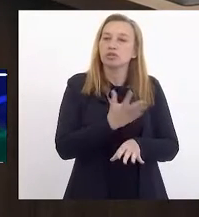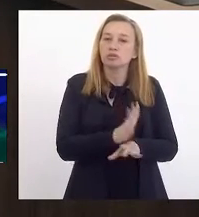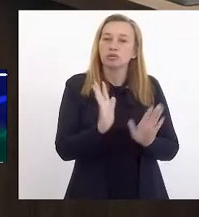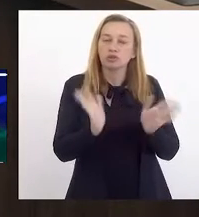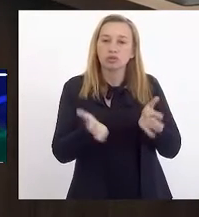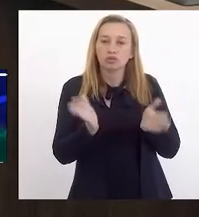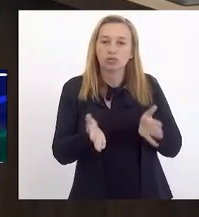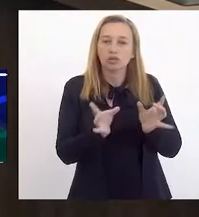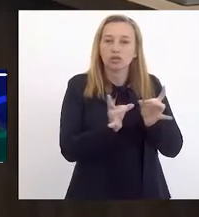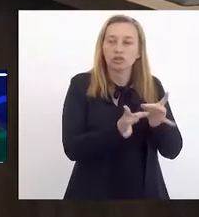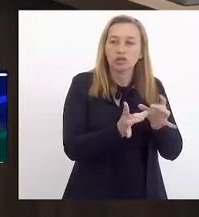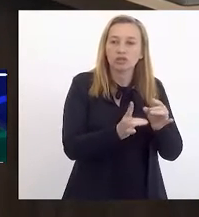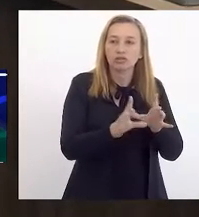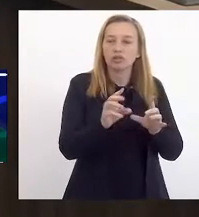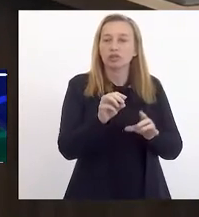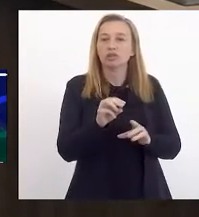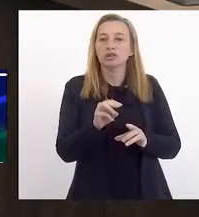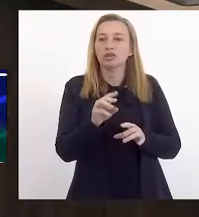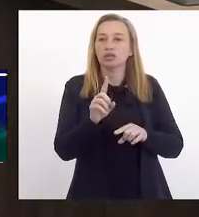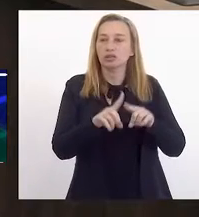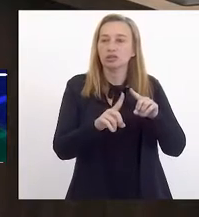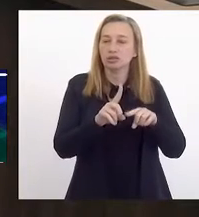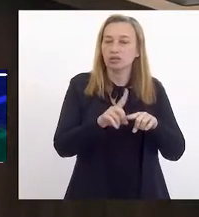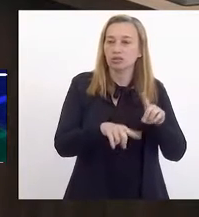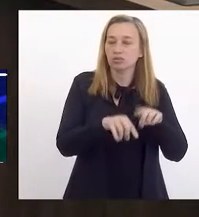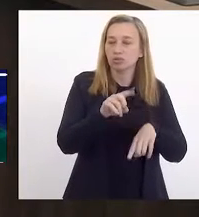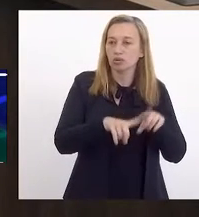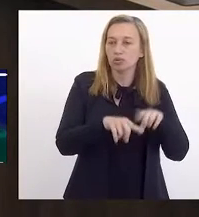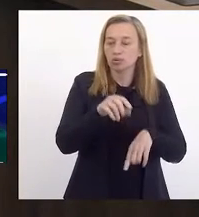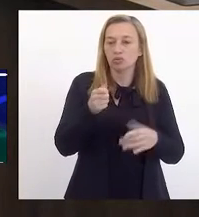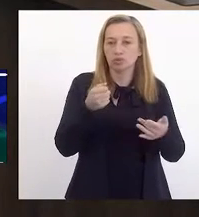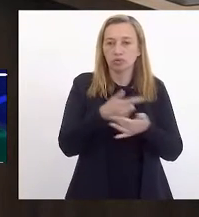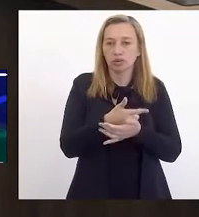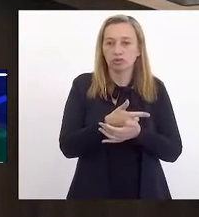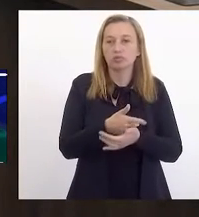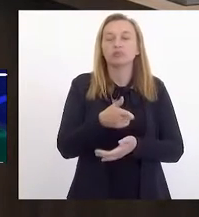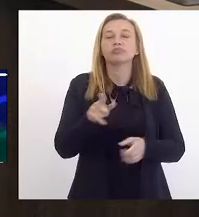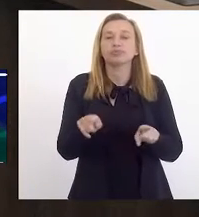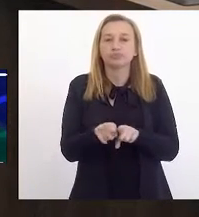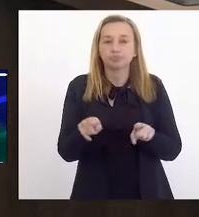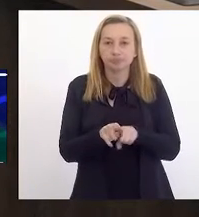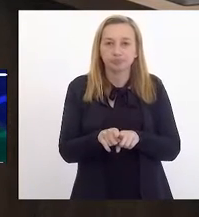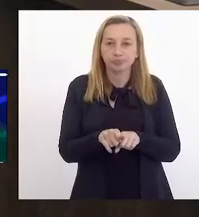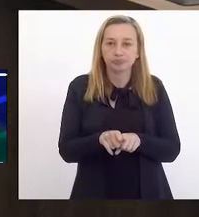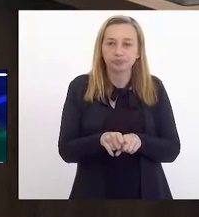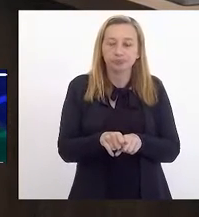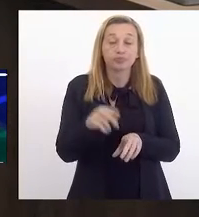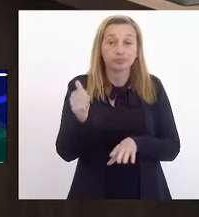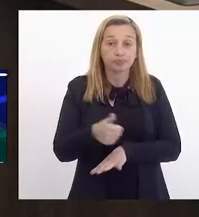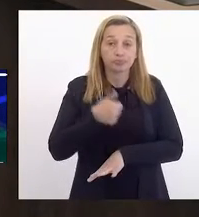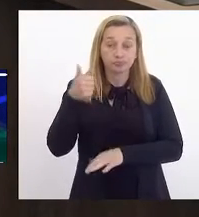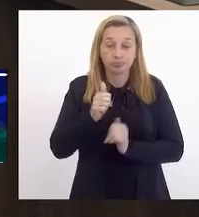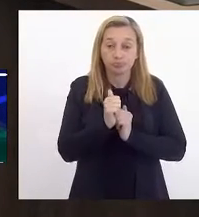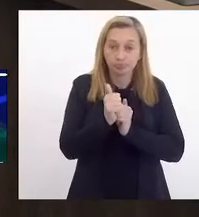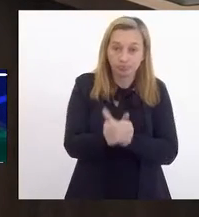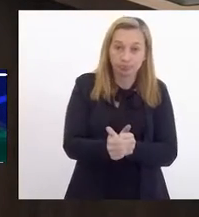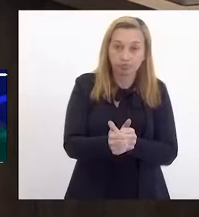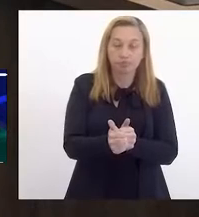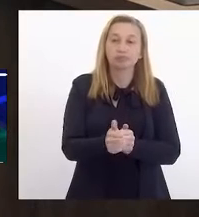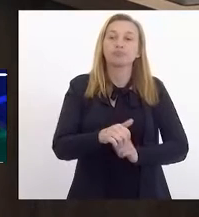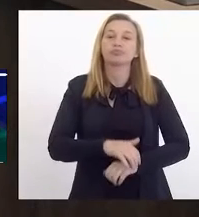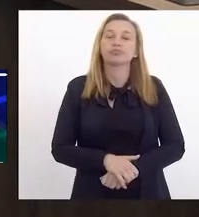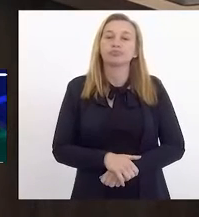de comércio eletrônico de intermediação de pagamento. Busca-se ainda um melhor acompanhamento pelo